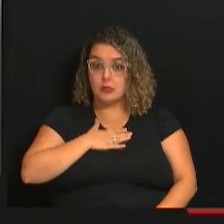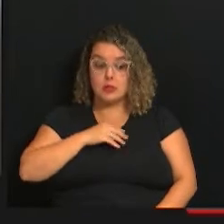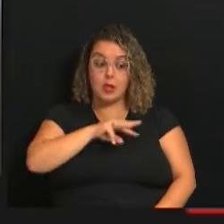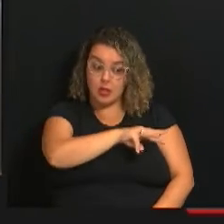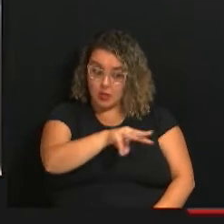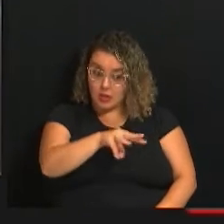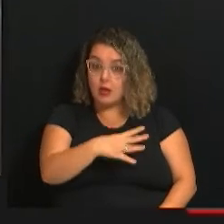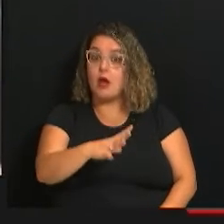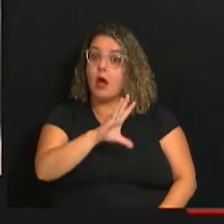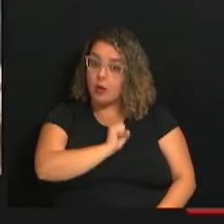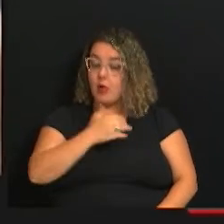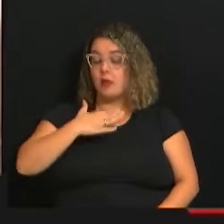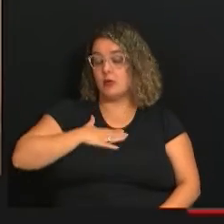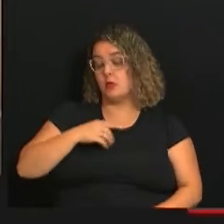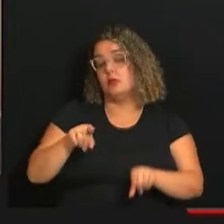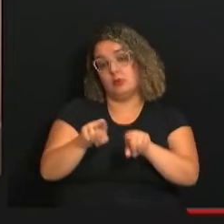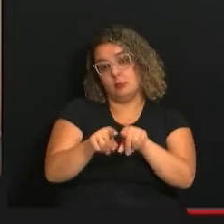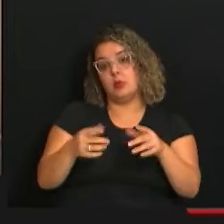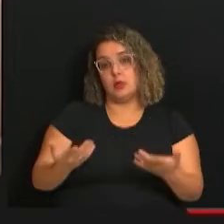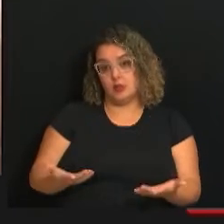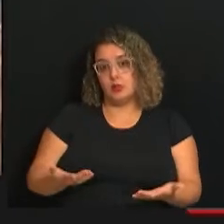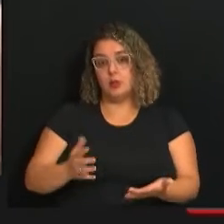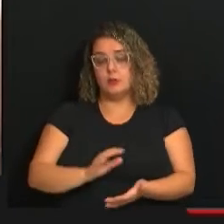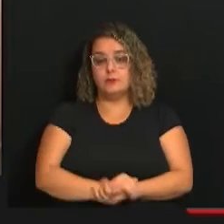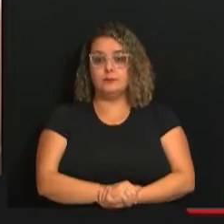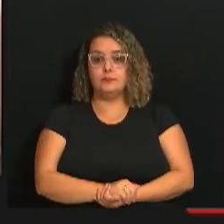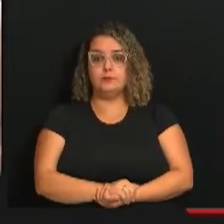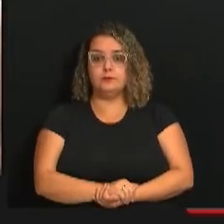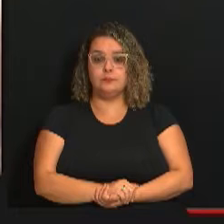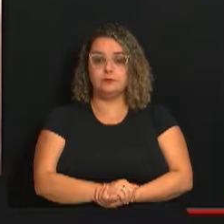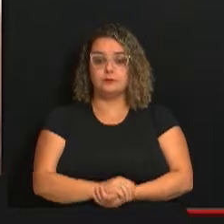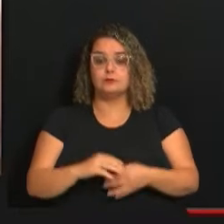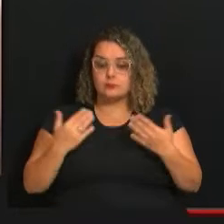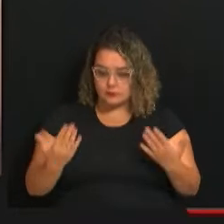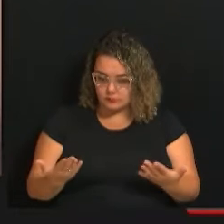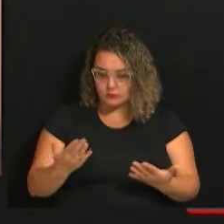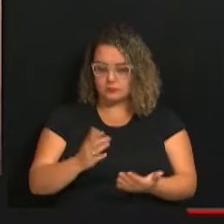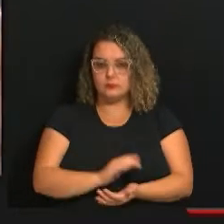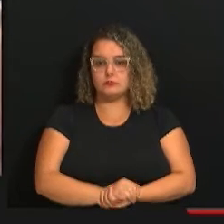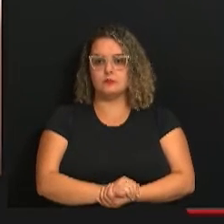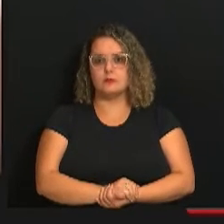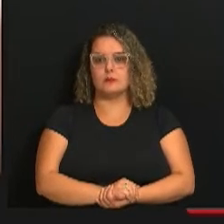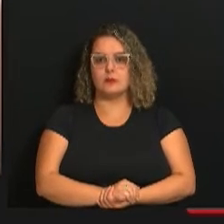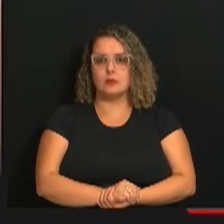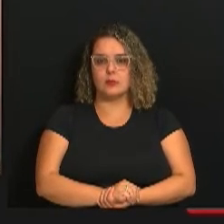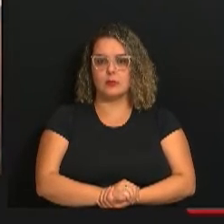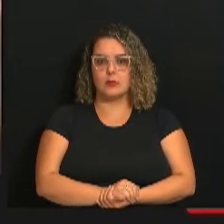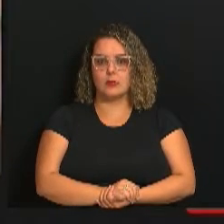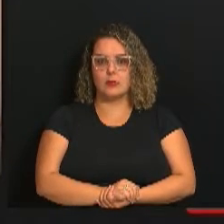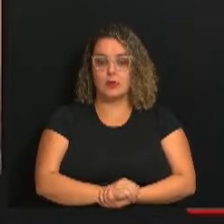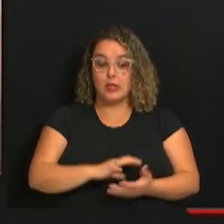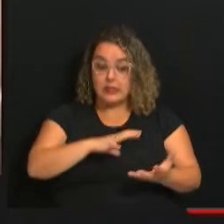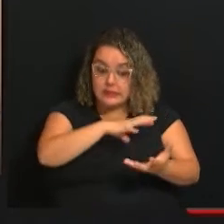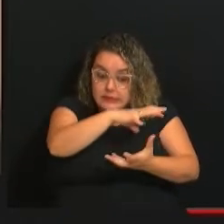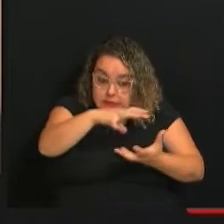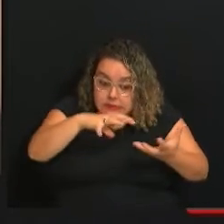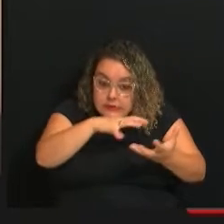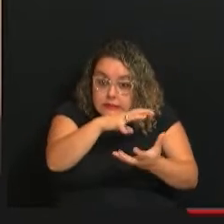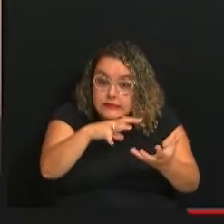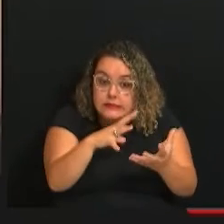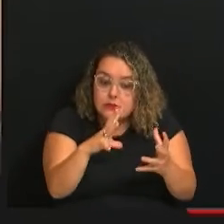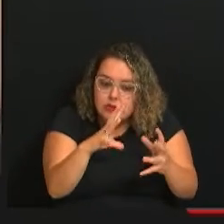dia, me ajuda a melhorar, porque eles precisam de mim, eles precisam me ver bem, que é muito triste